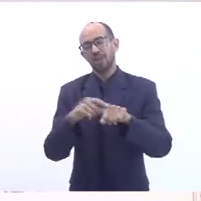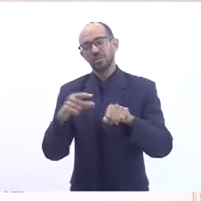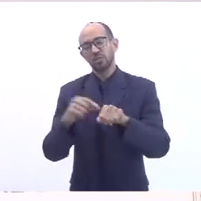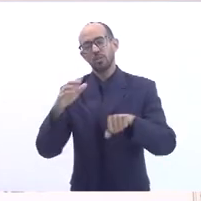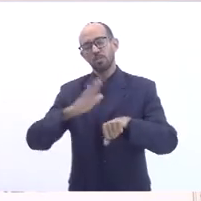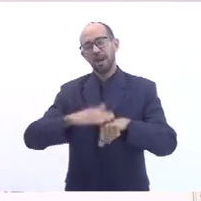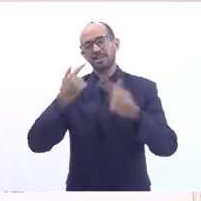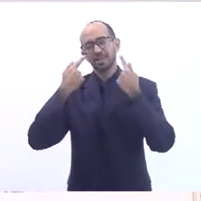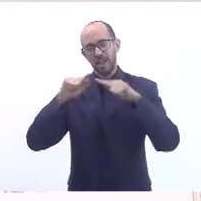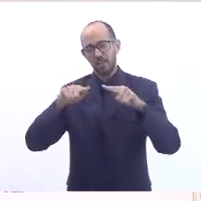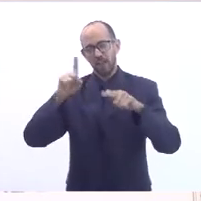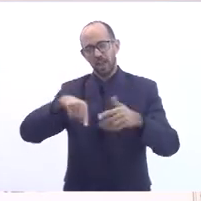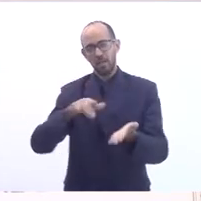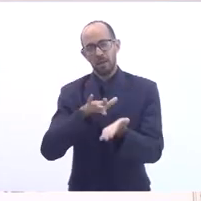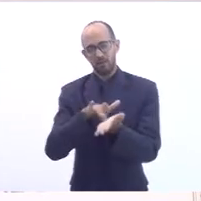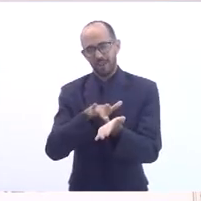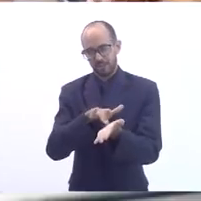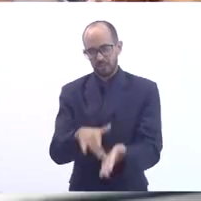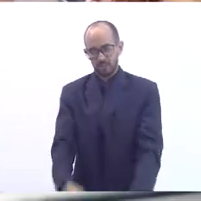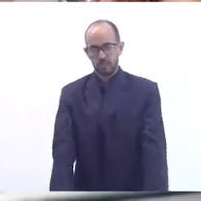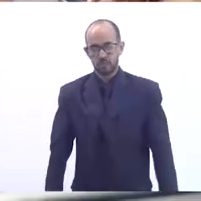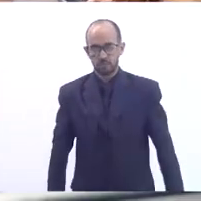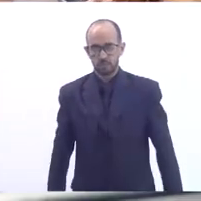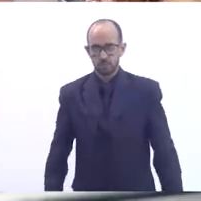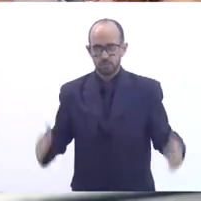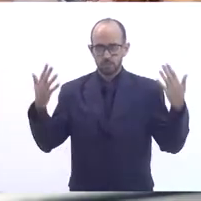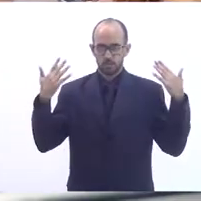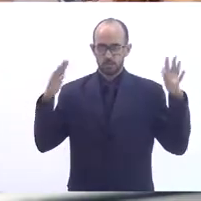tudo uma farsa beleza Andreia